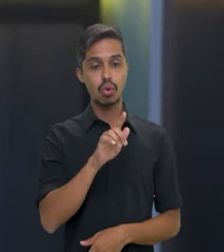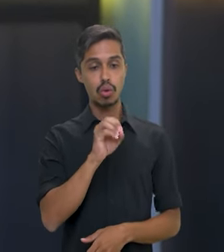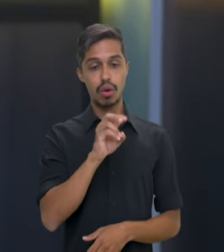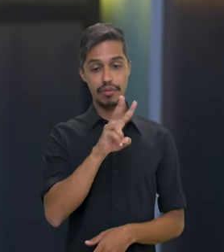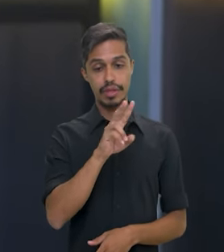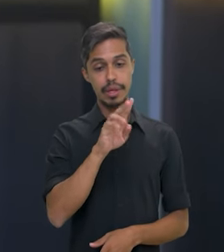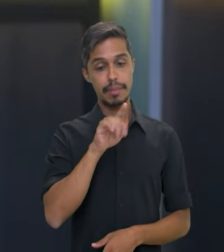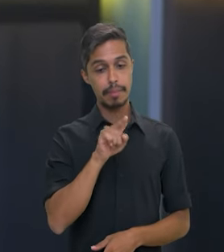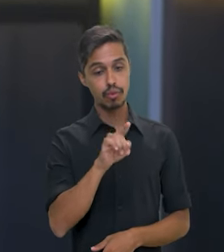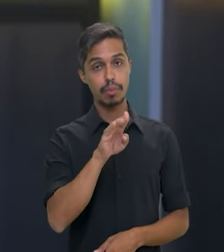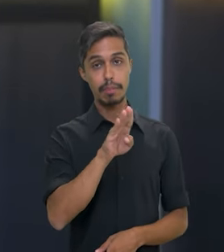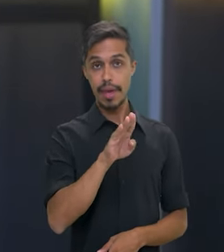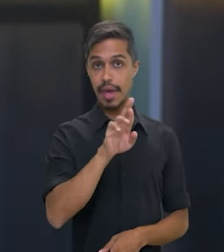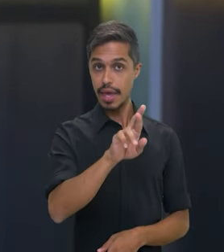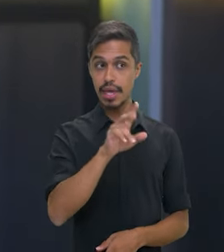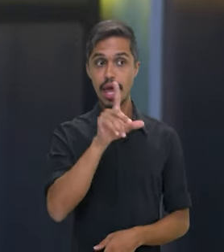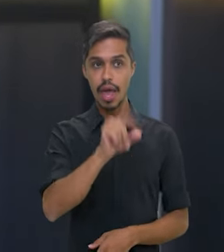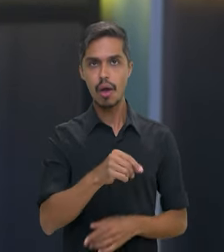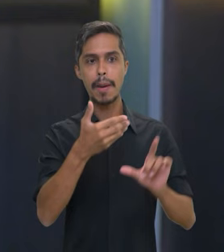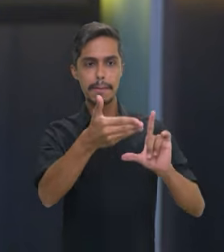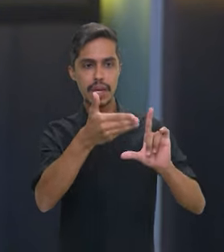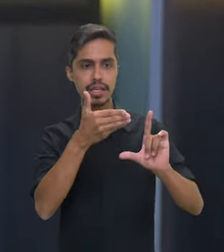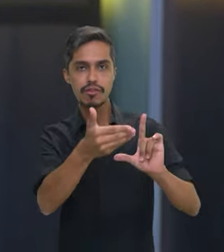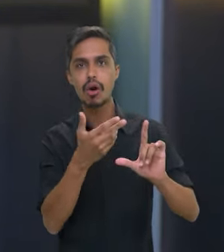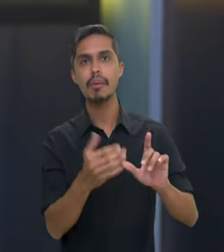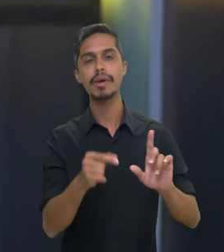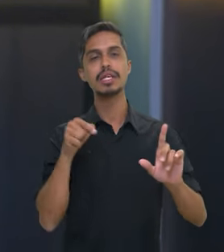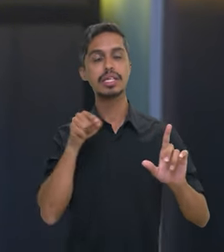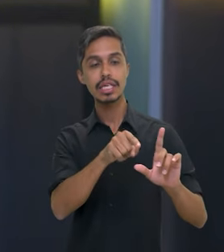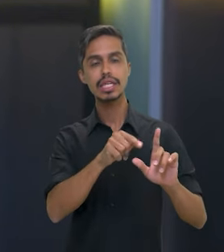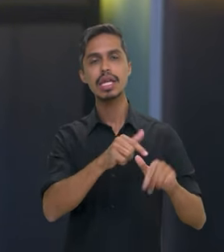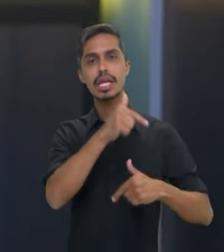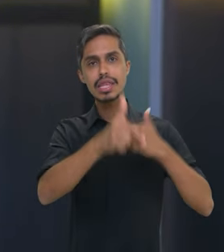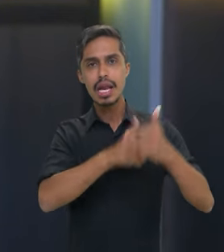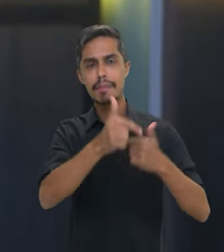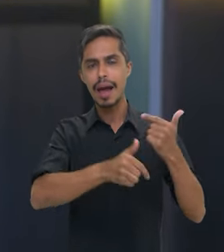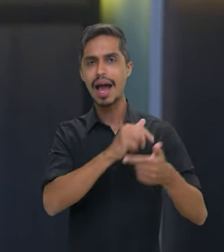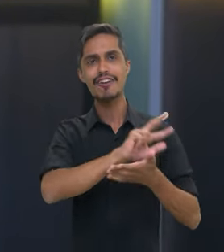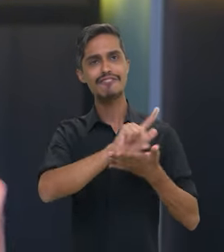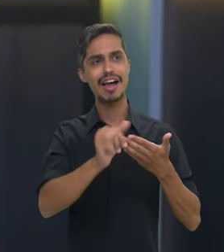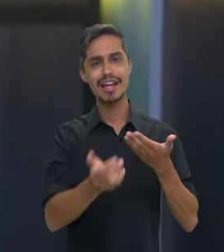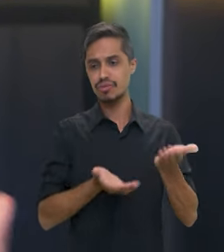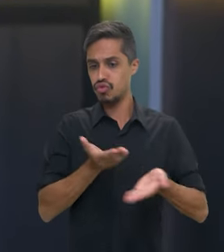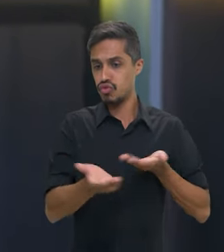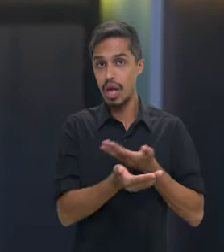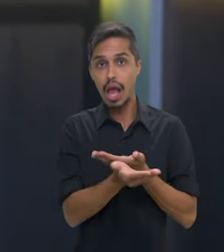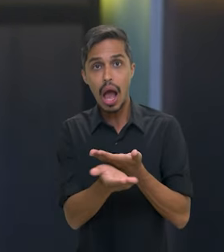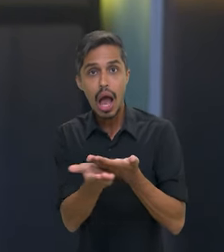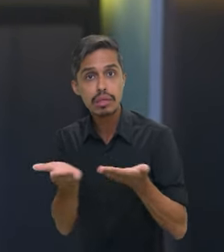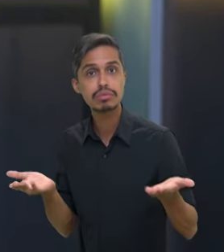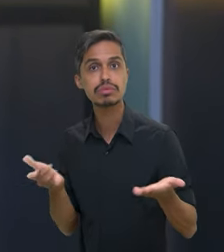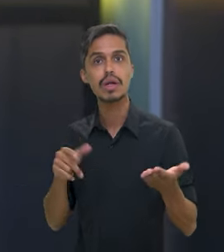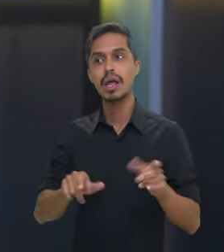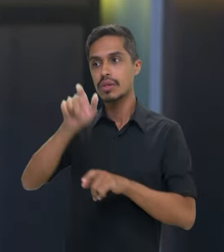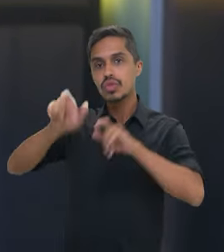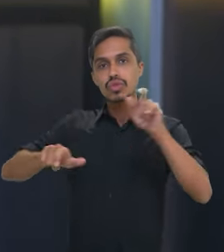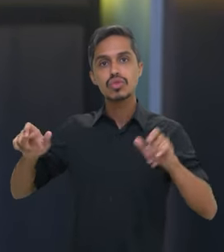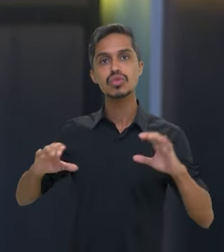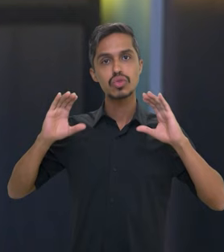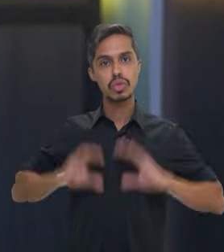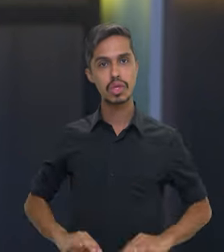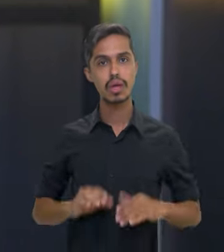o carro-chefe, vamos dizer, nosso, ela é uma plataforma que, além de colocar serviços à disposição do cidadão,